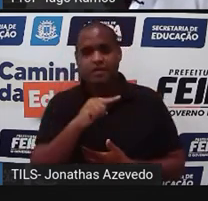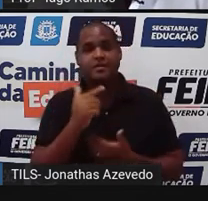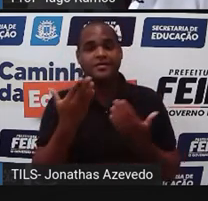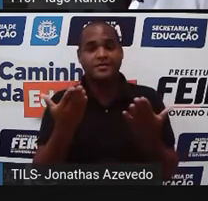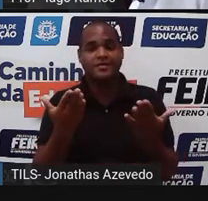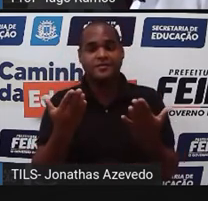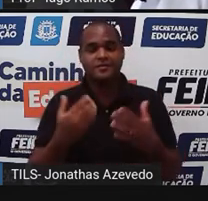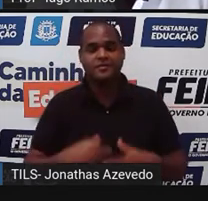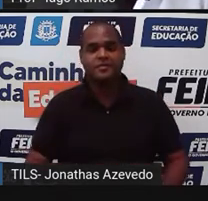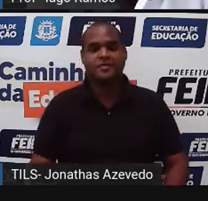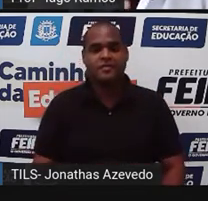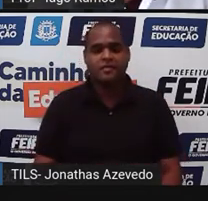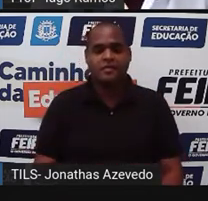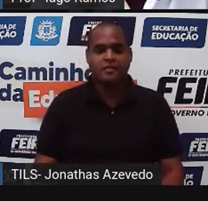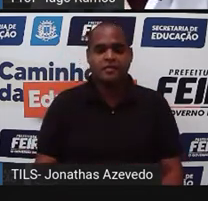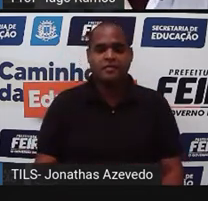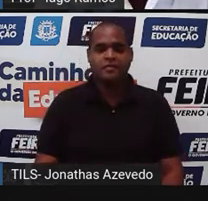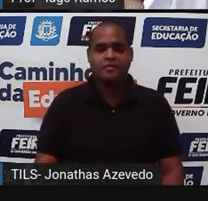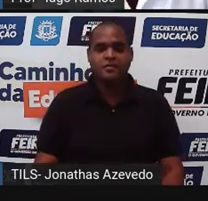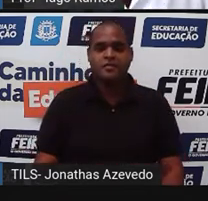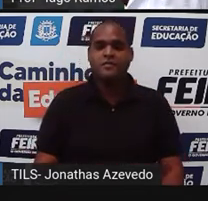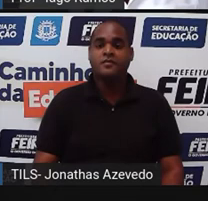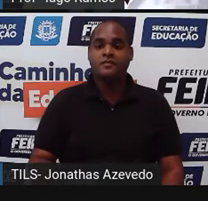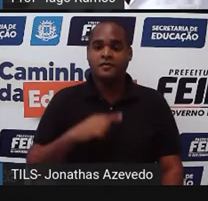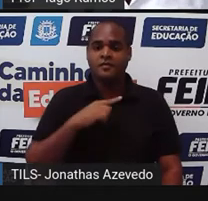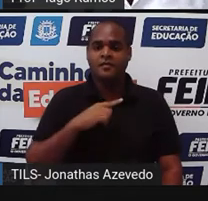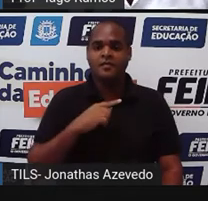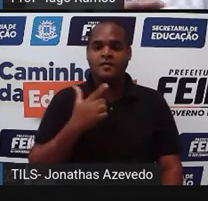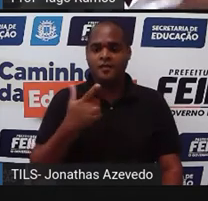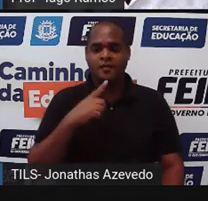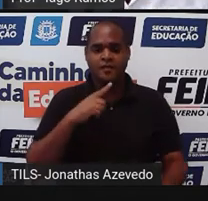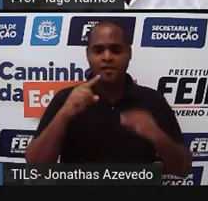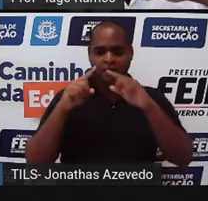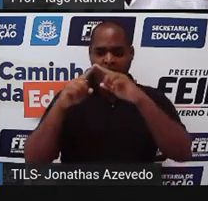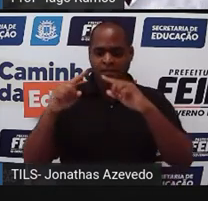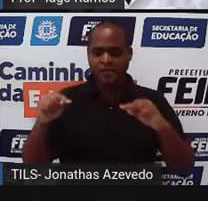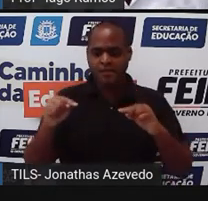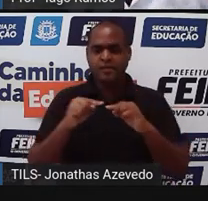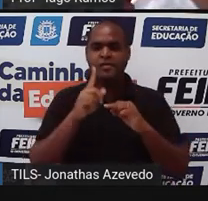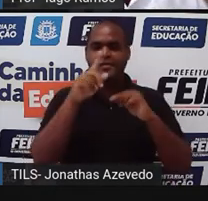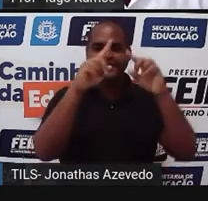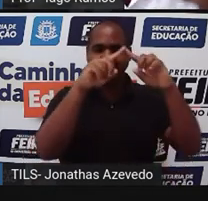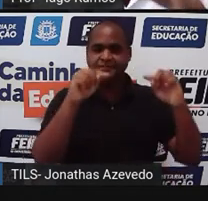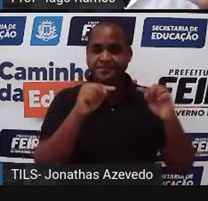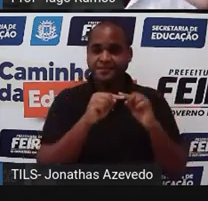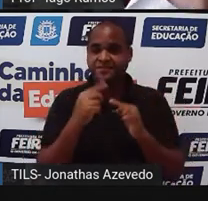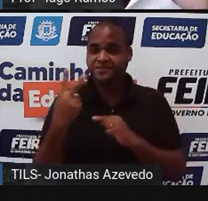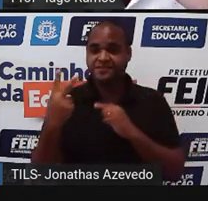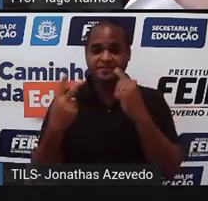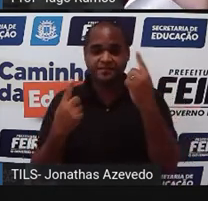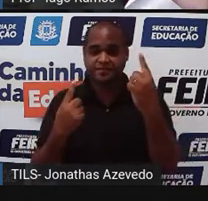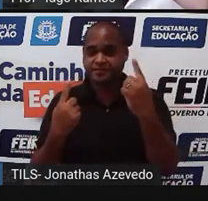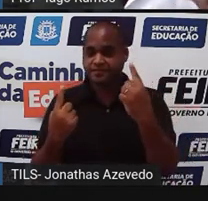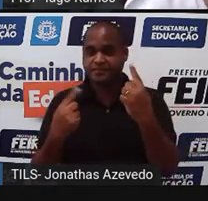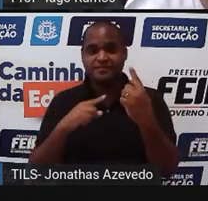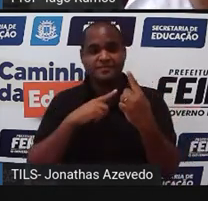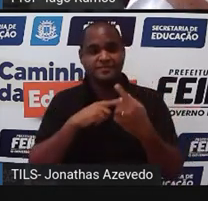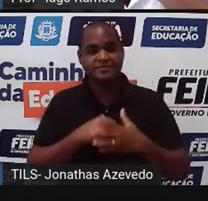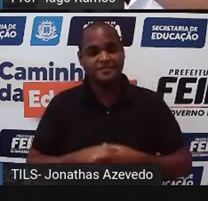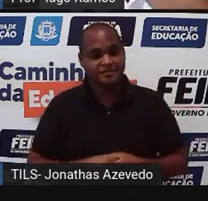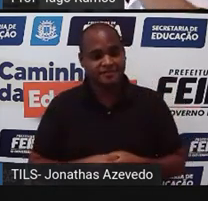comigo Ei apareceu dois triângulos só isso só isso